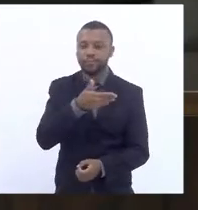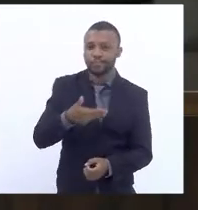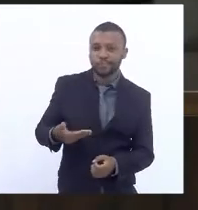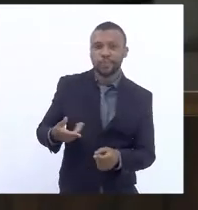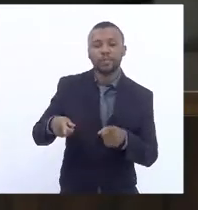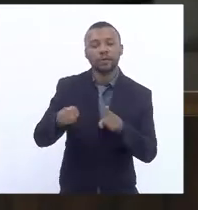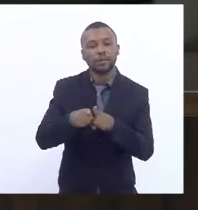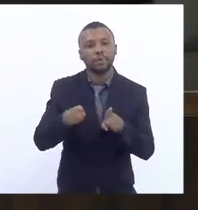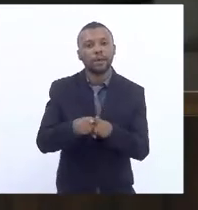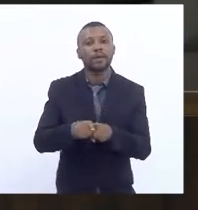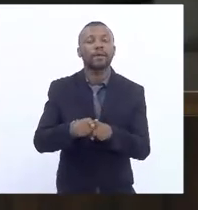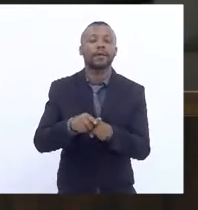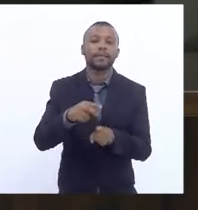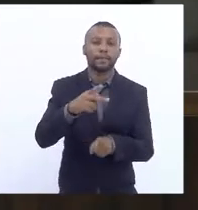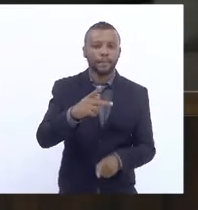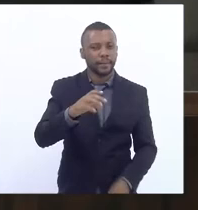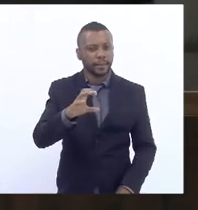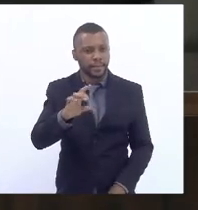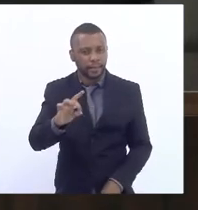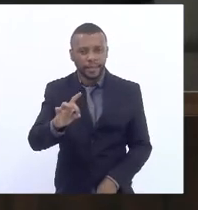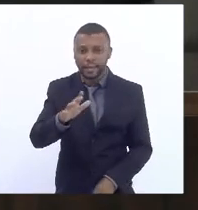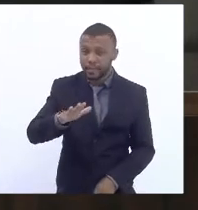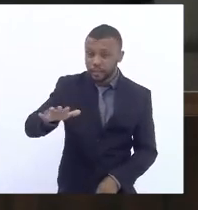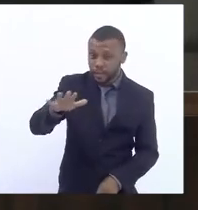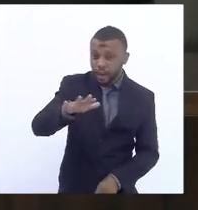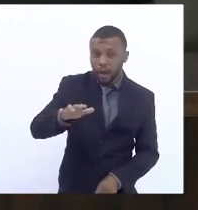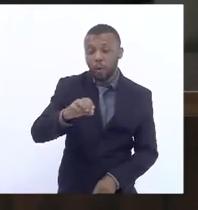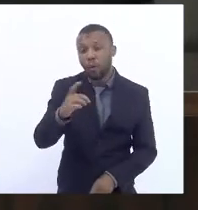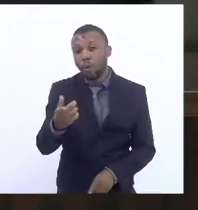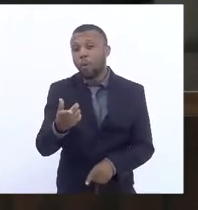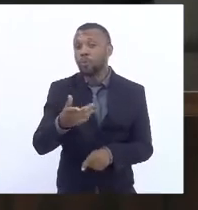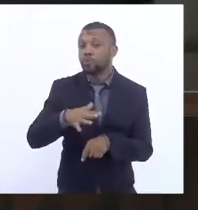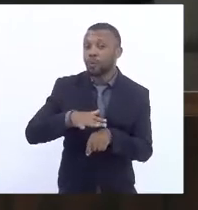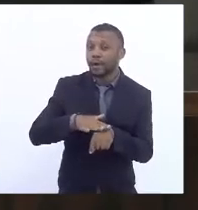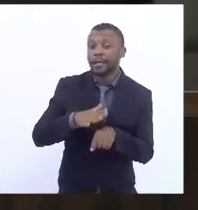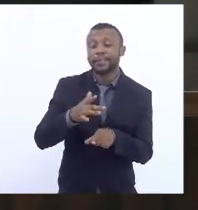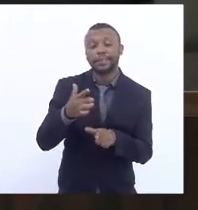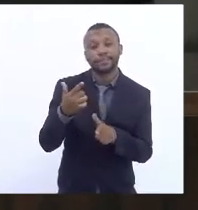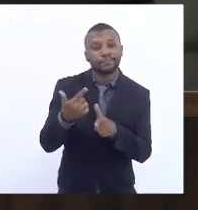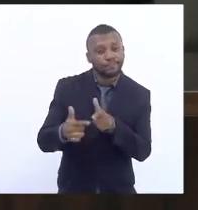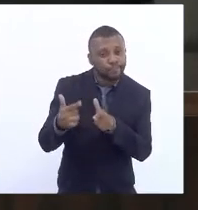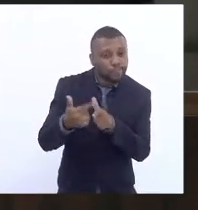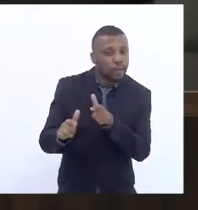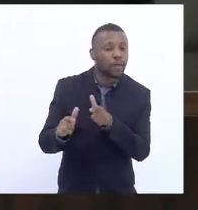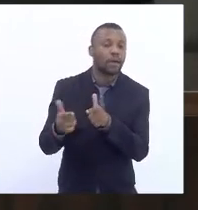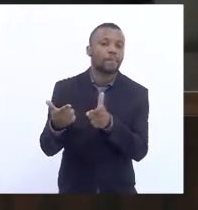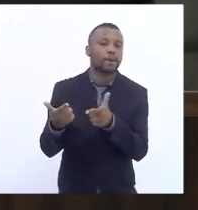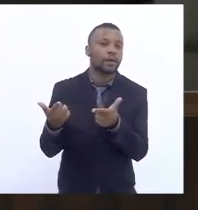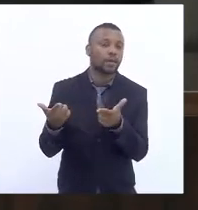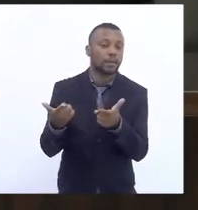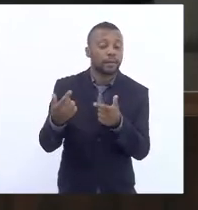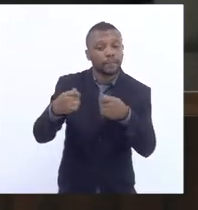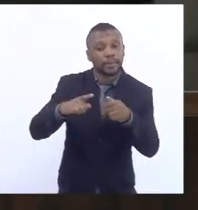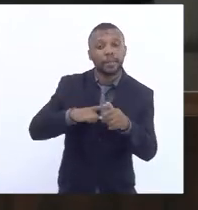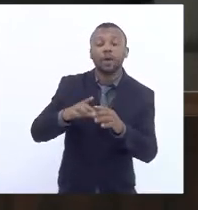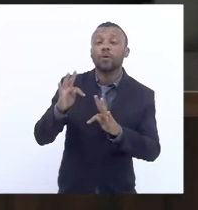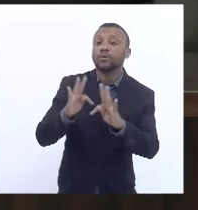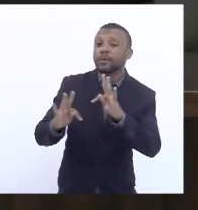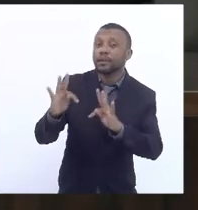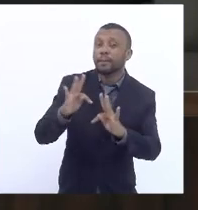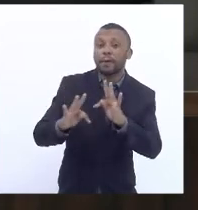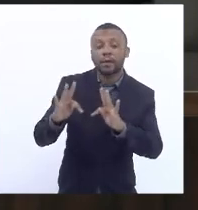portadoras de deficiência, portadores de doenças crônicas, natureza física ou mental, que exijam tratamento continuado e